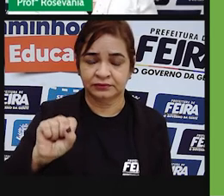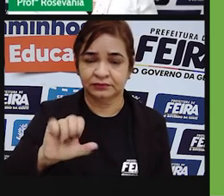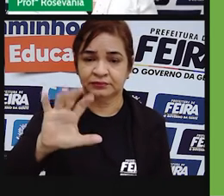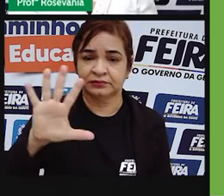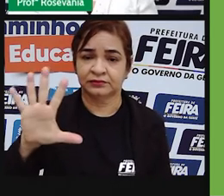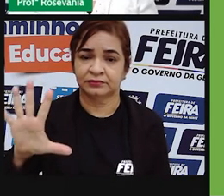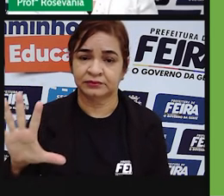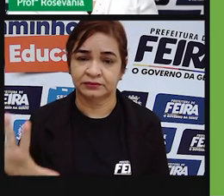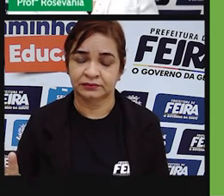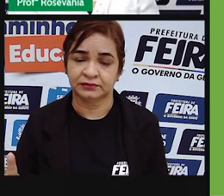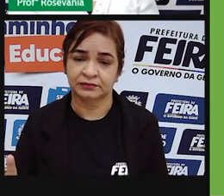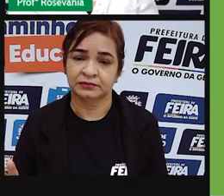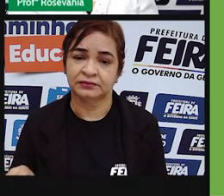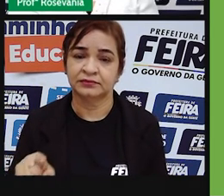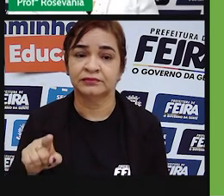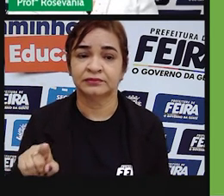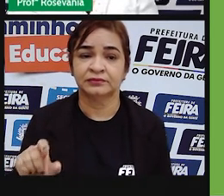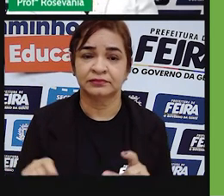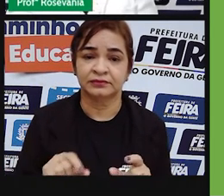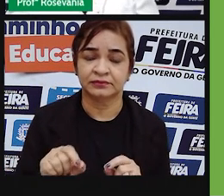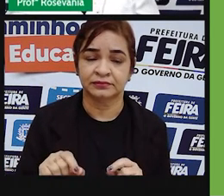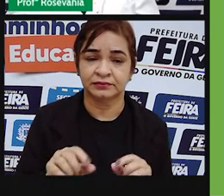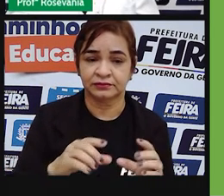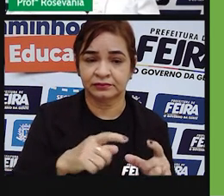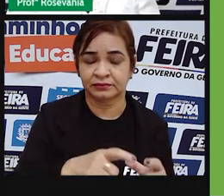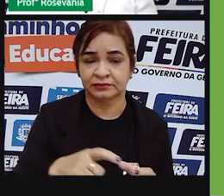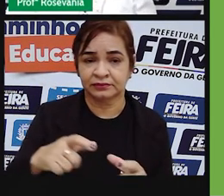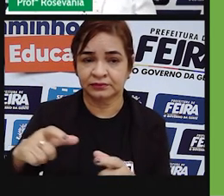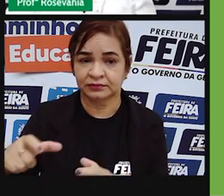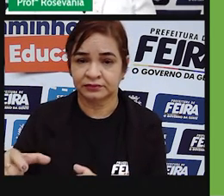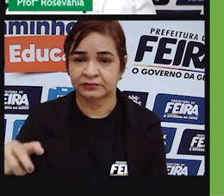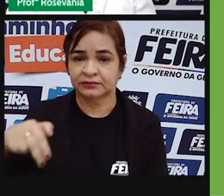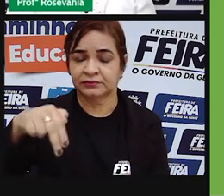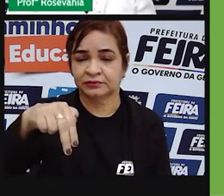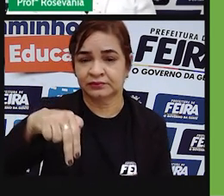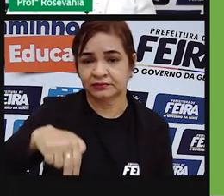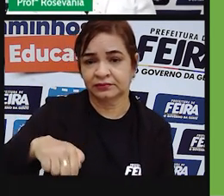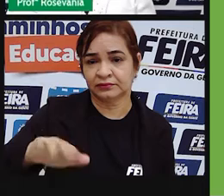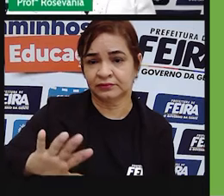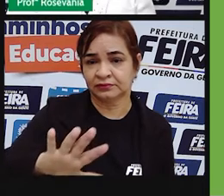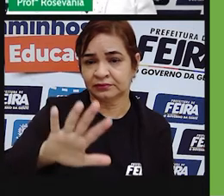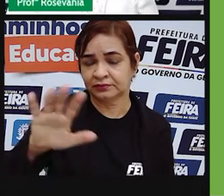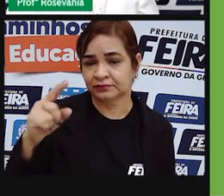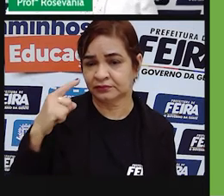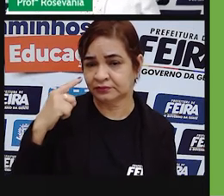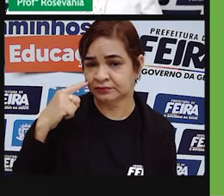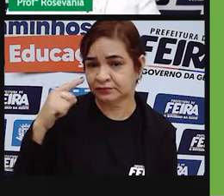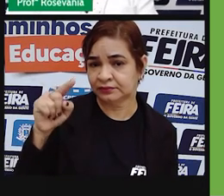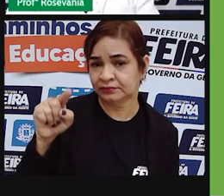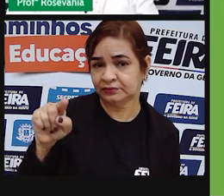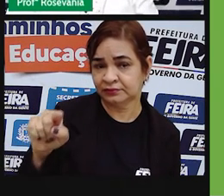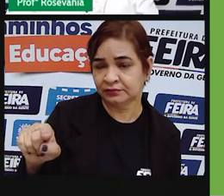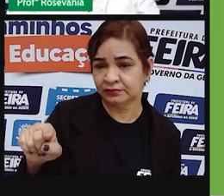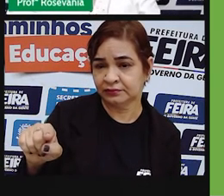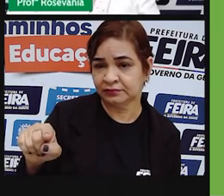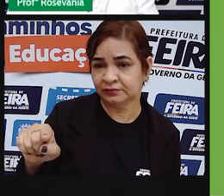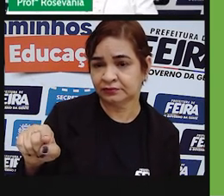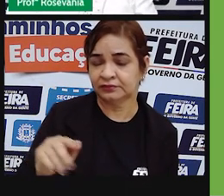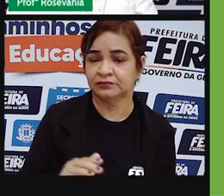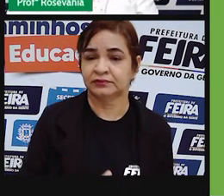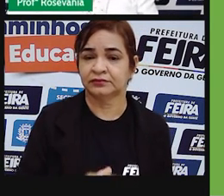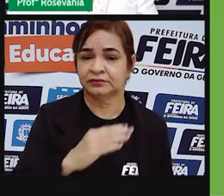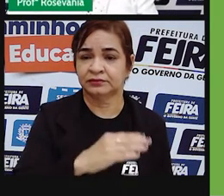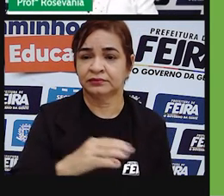começaram a migrar em direção à região norte né reprimir a parte da da região